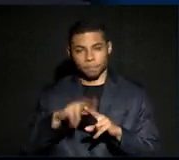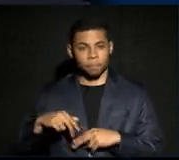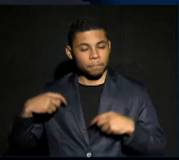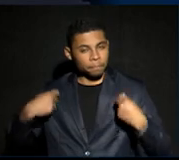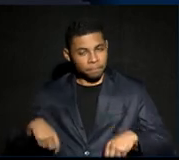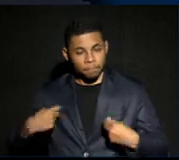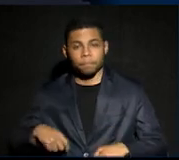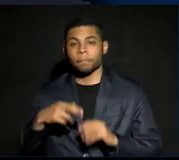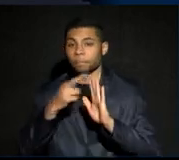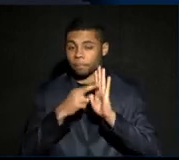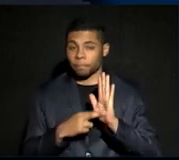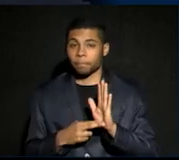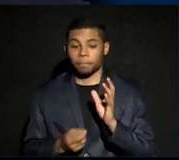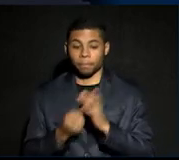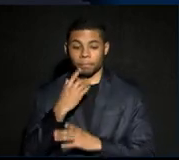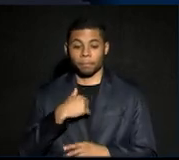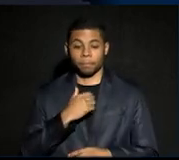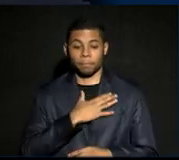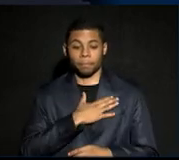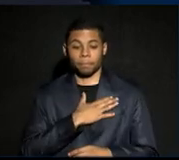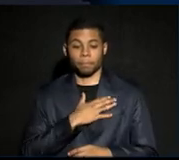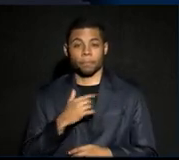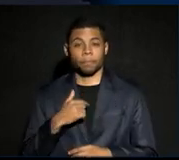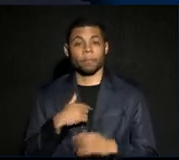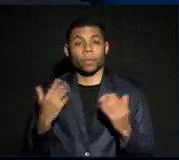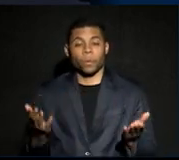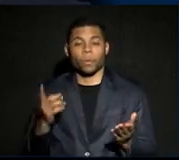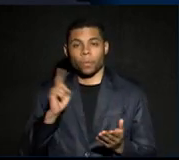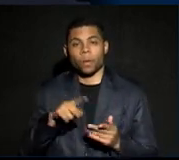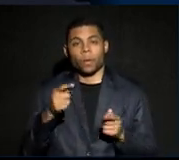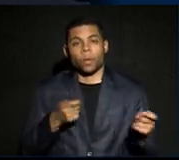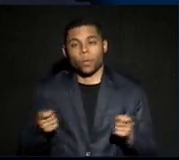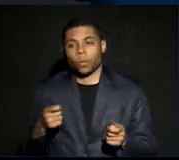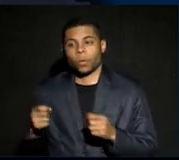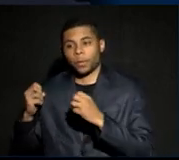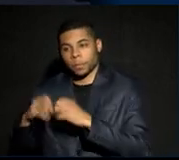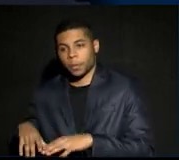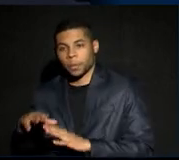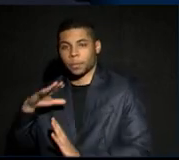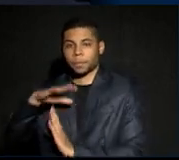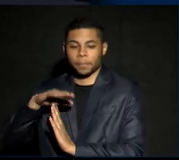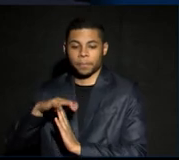alguma regra. A regra que eu gosto, é algum controle da despesa